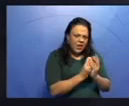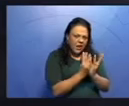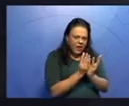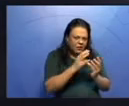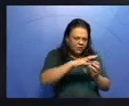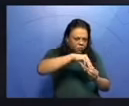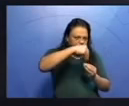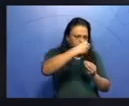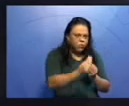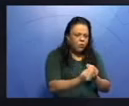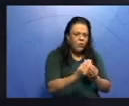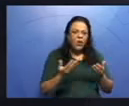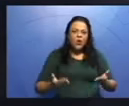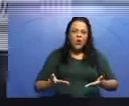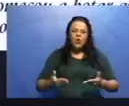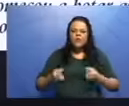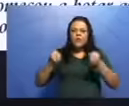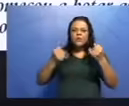2.